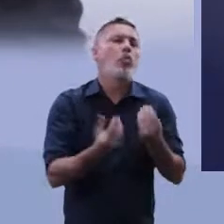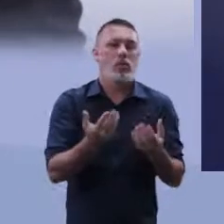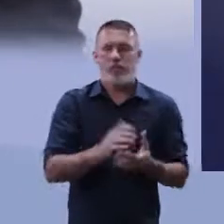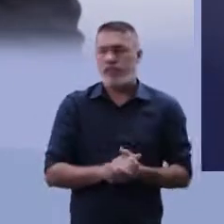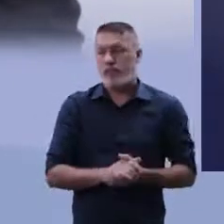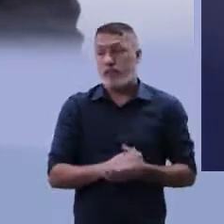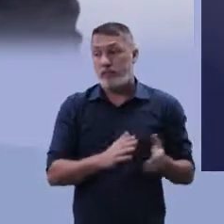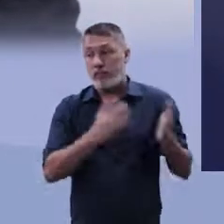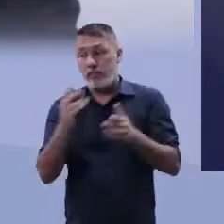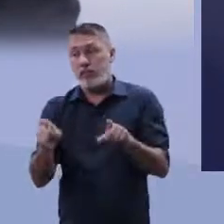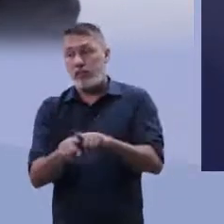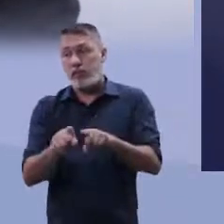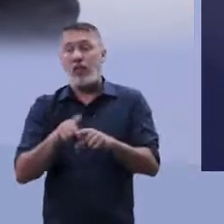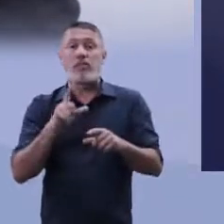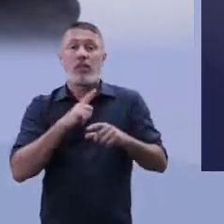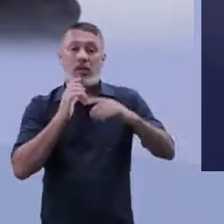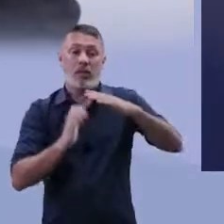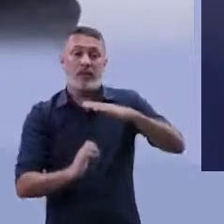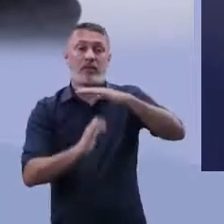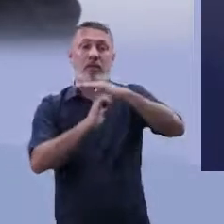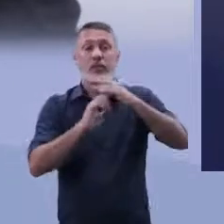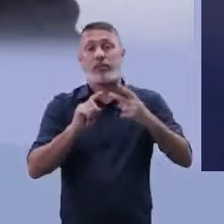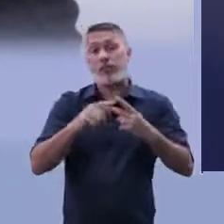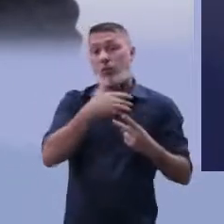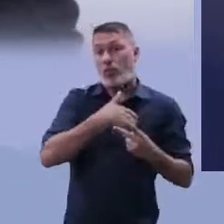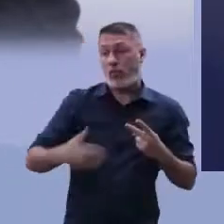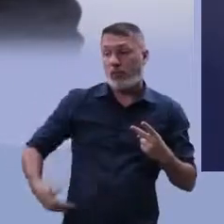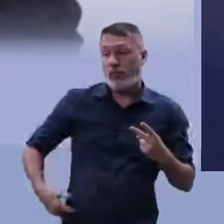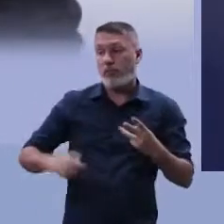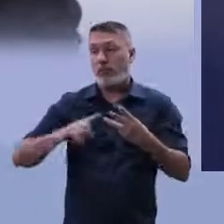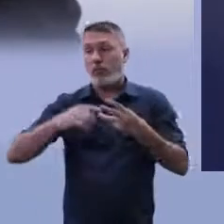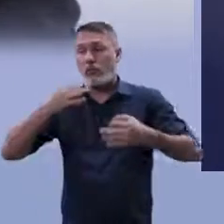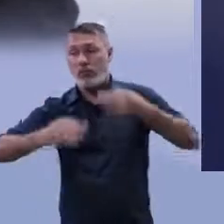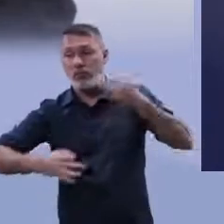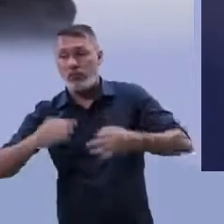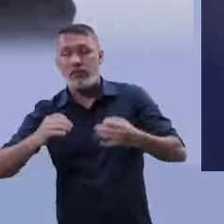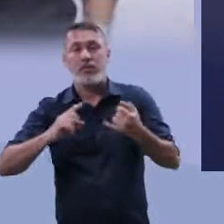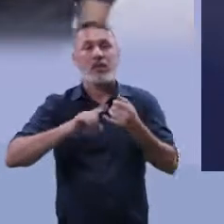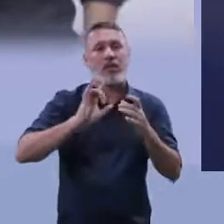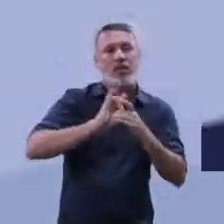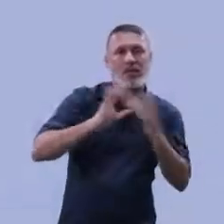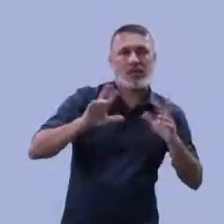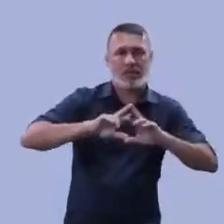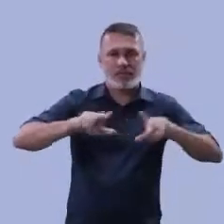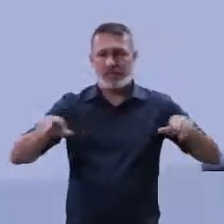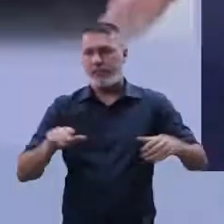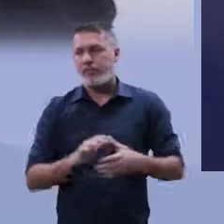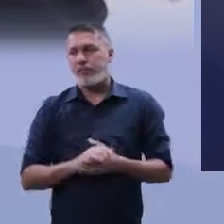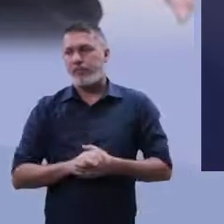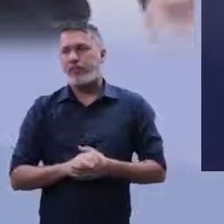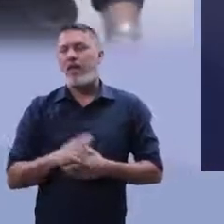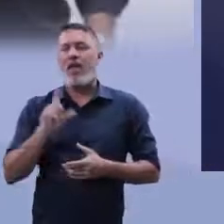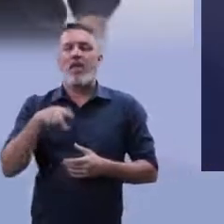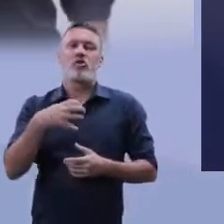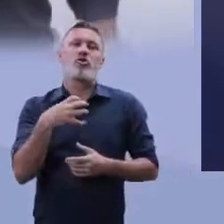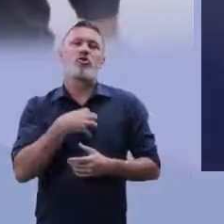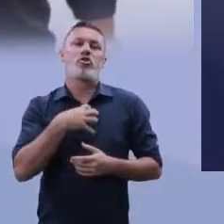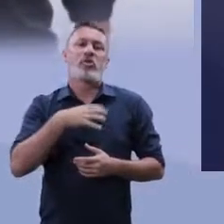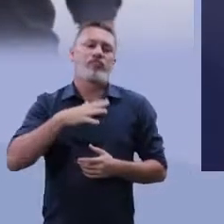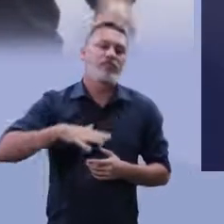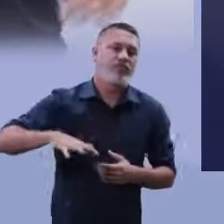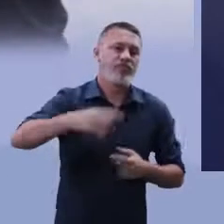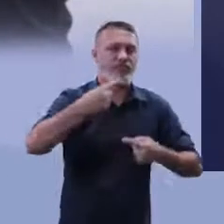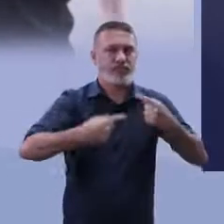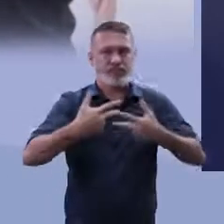respeito da natureza do Estado, do governo, da justiça, da liberdade e do próprio pluralismo. As formas de governo, né?